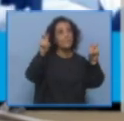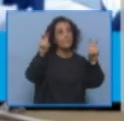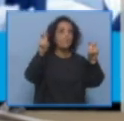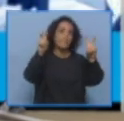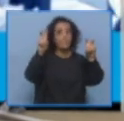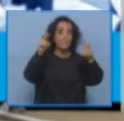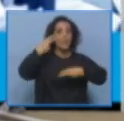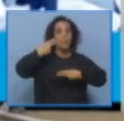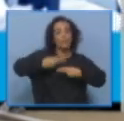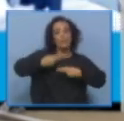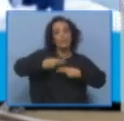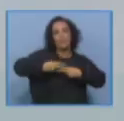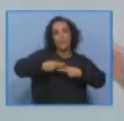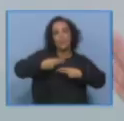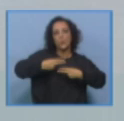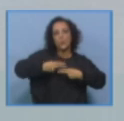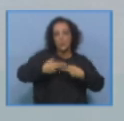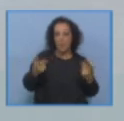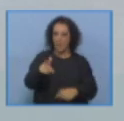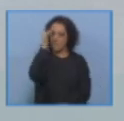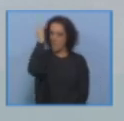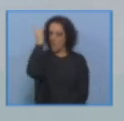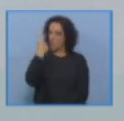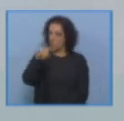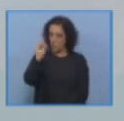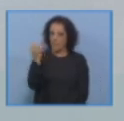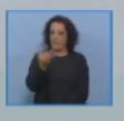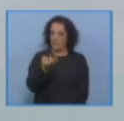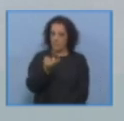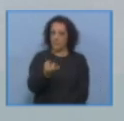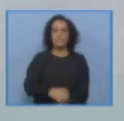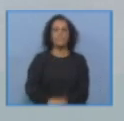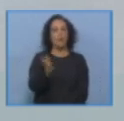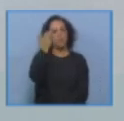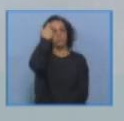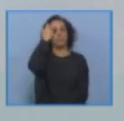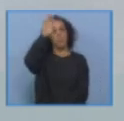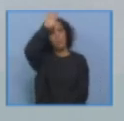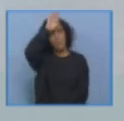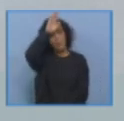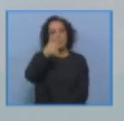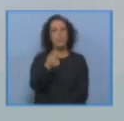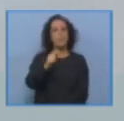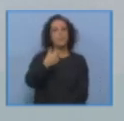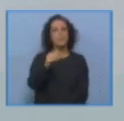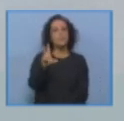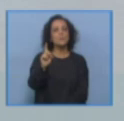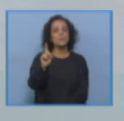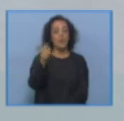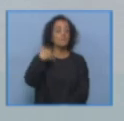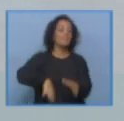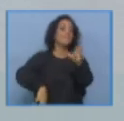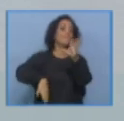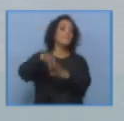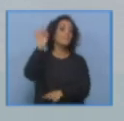digamos, fronteira não é nada virtual. Fácil. Não é fácil. Não é nada fácil. Não é fácil. Estava-me a lembrar do Papa Bento XVI, quando ele foi eleito,